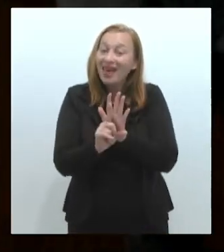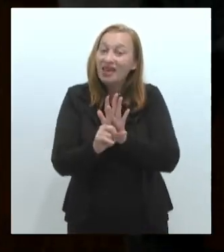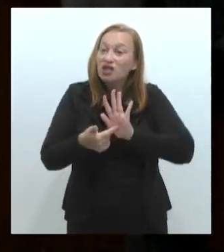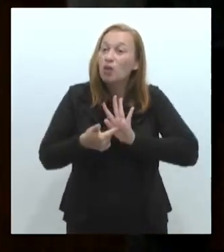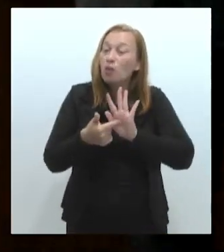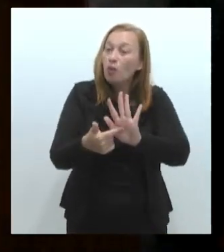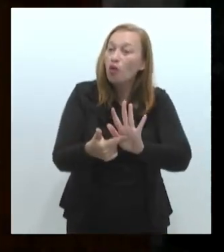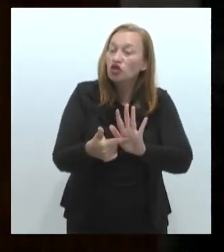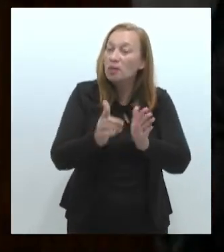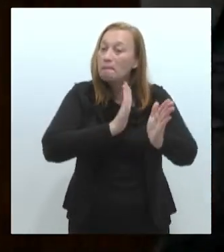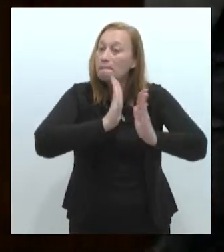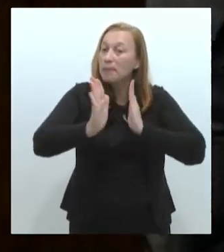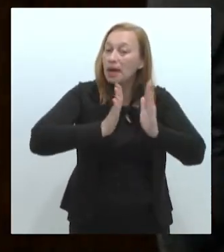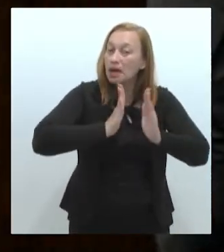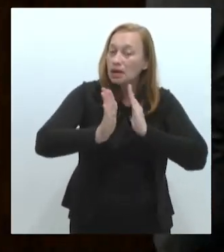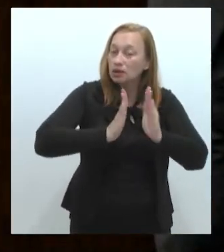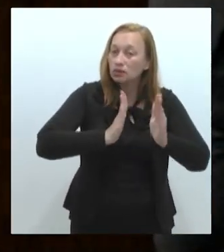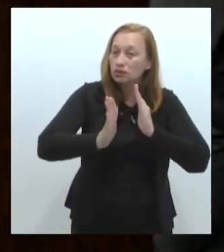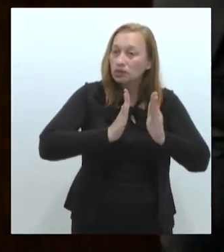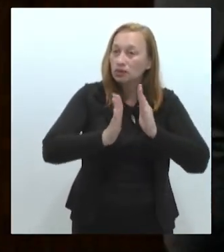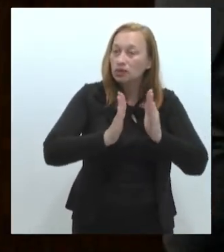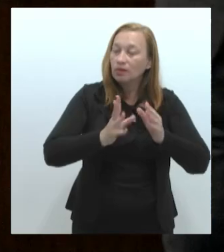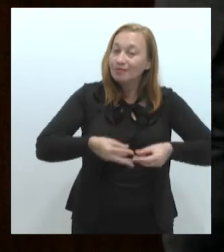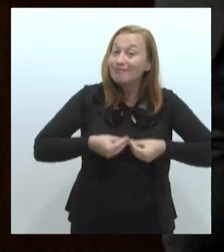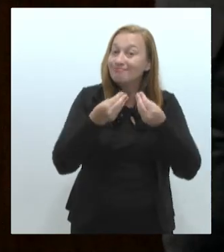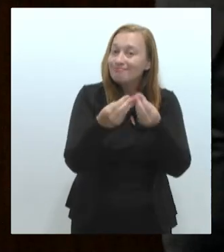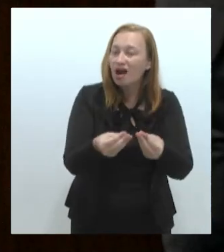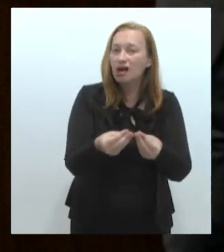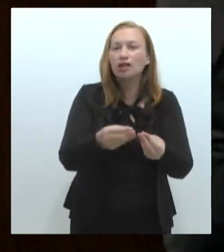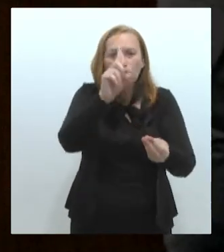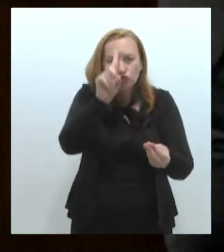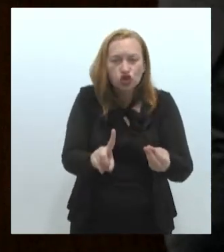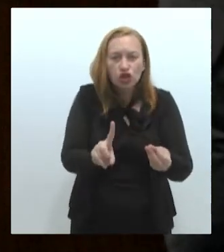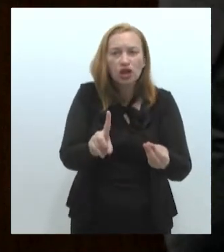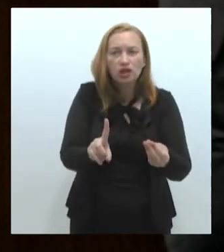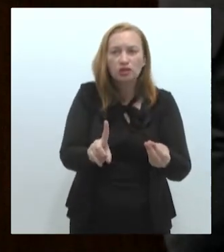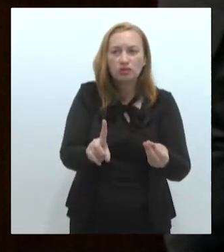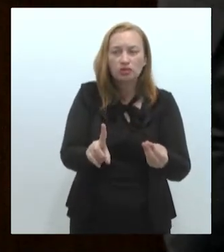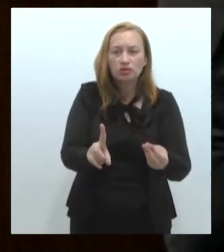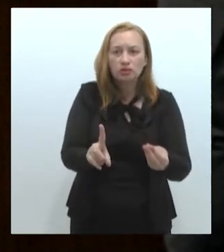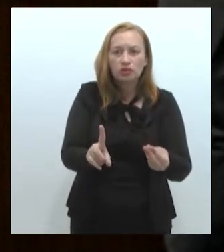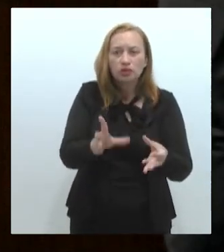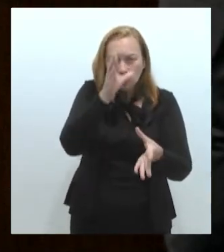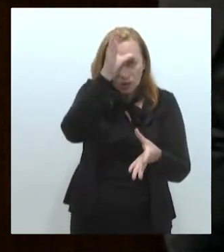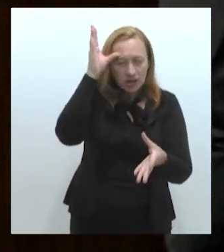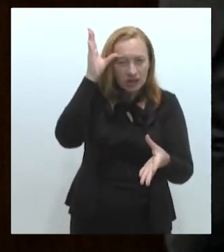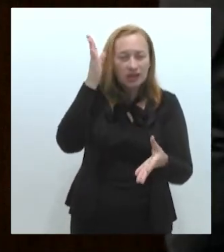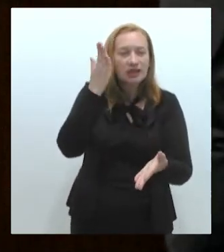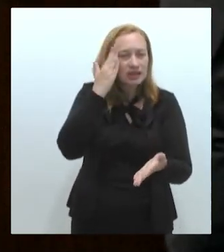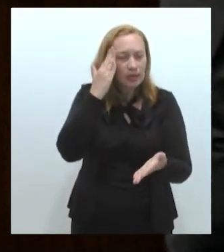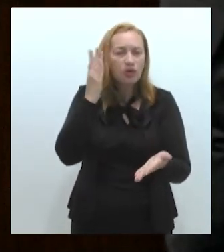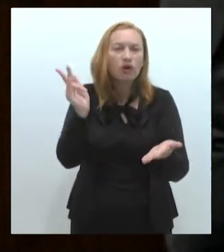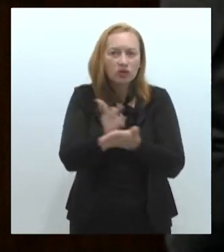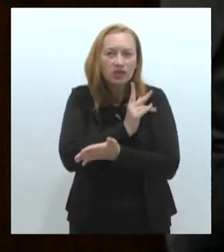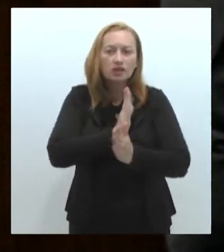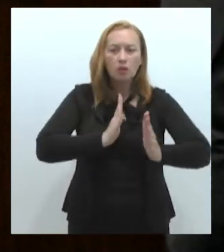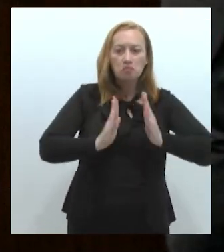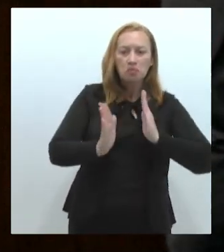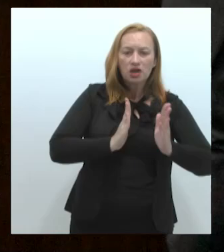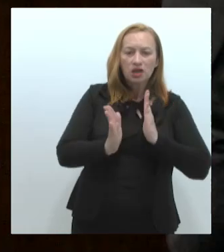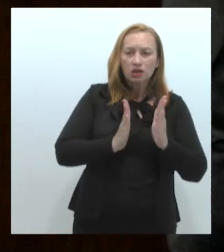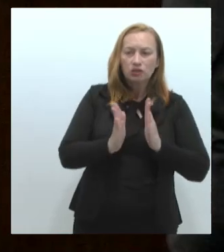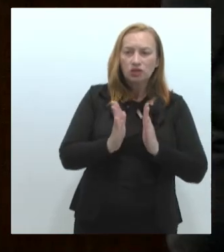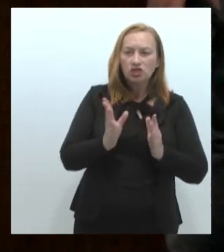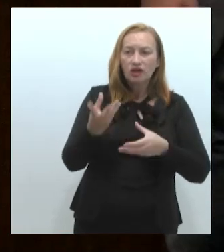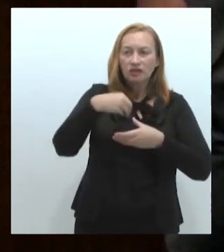determina prazos para que isso seja entregue. É um direito do paciente saber o que aconteceu com ele durante o cuidado